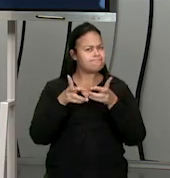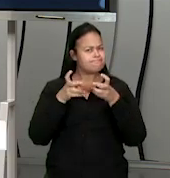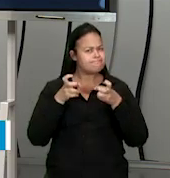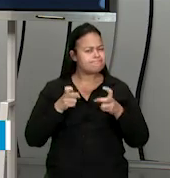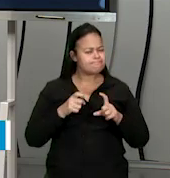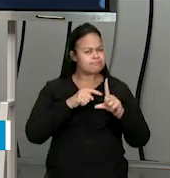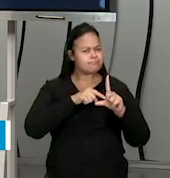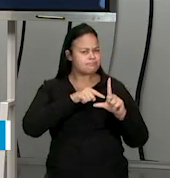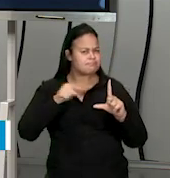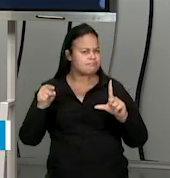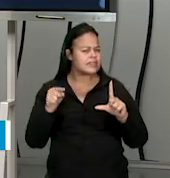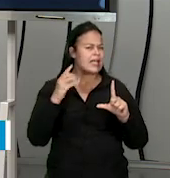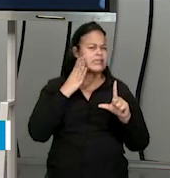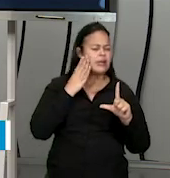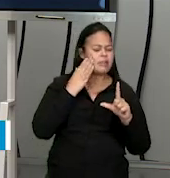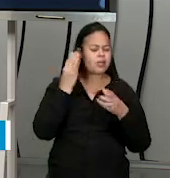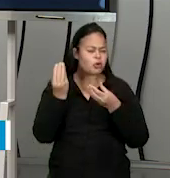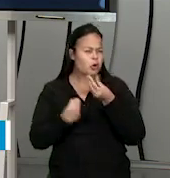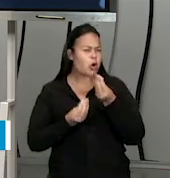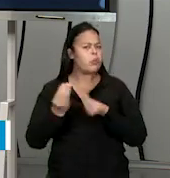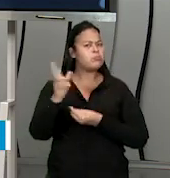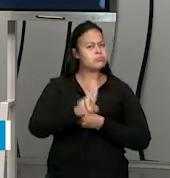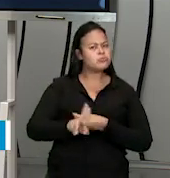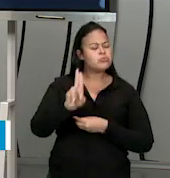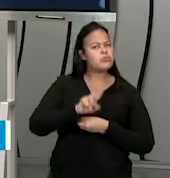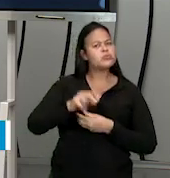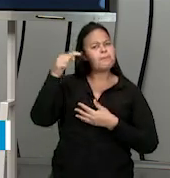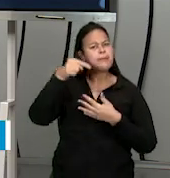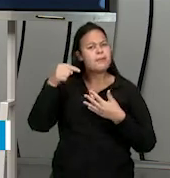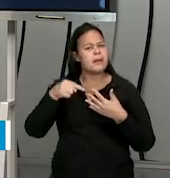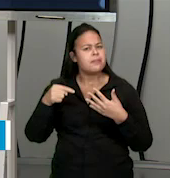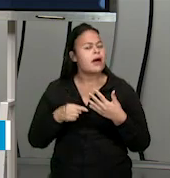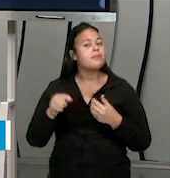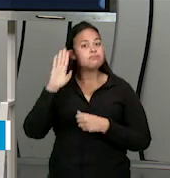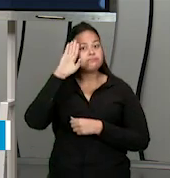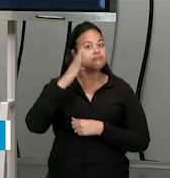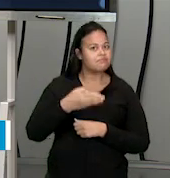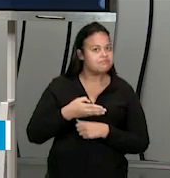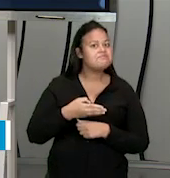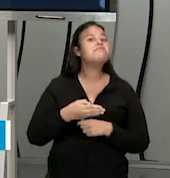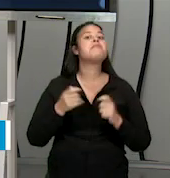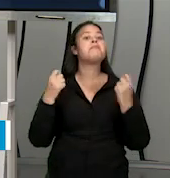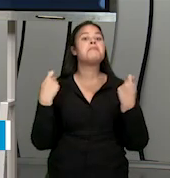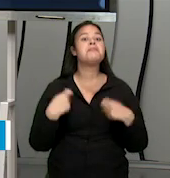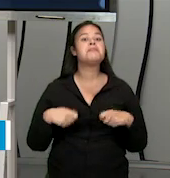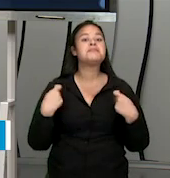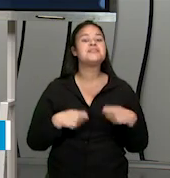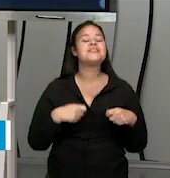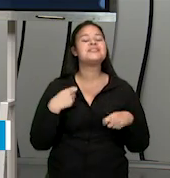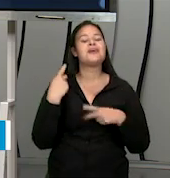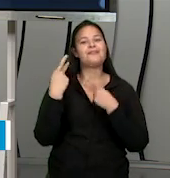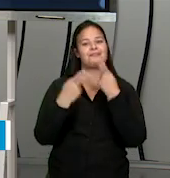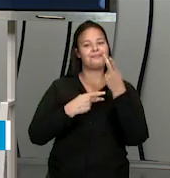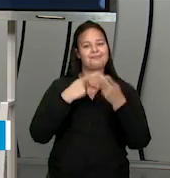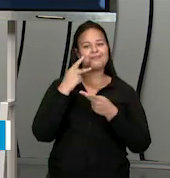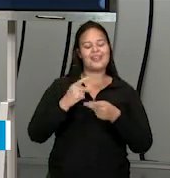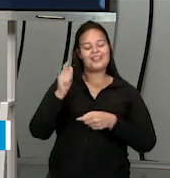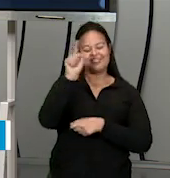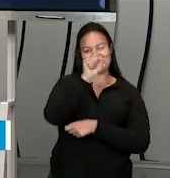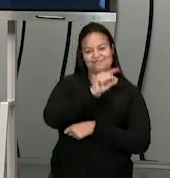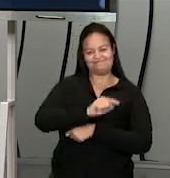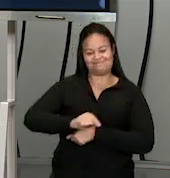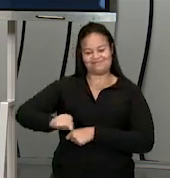um gráfico, saber como é que ele funciona, quais são os pontos principais dele, nós precisamos estar falando do